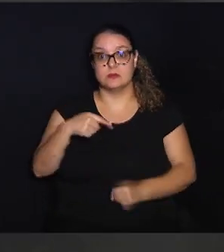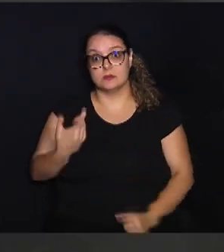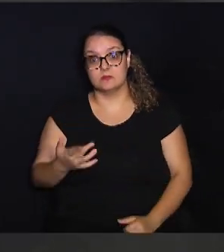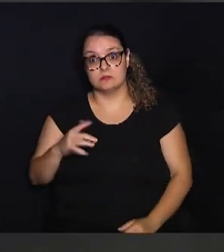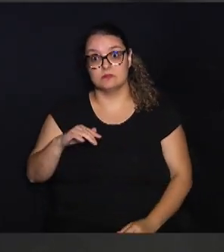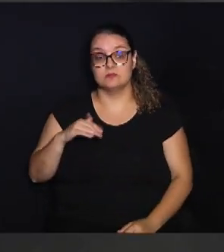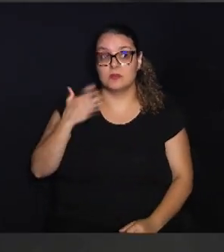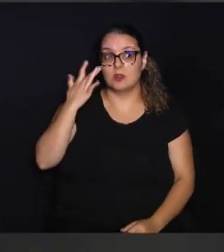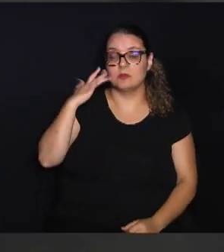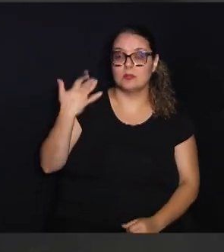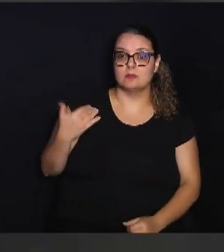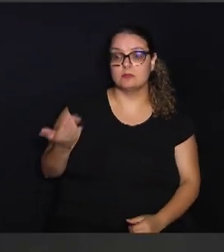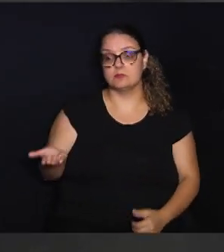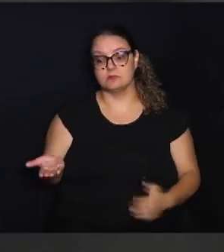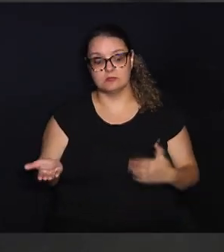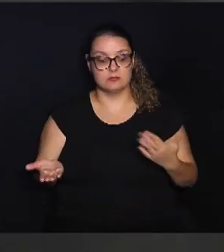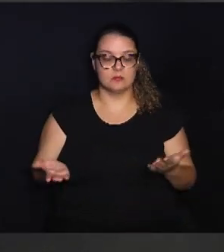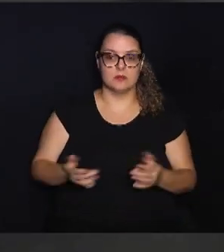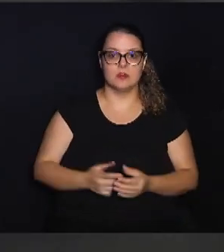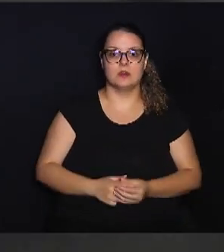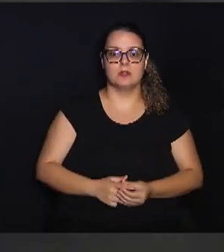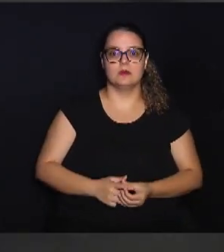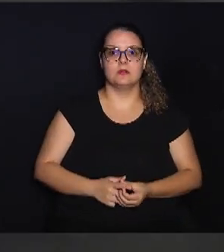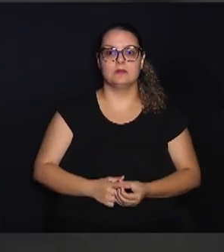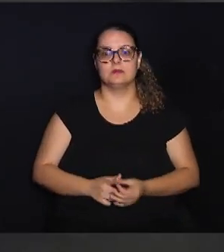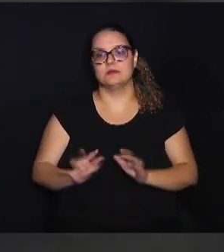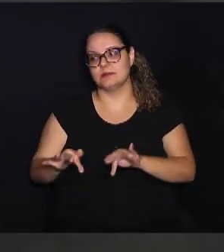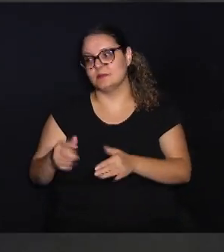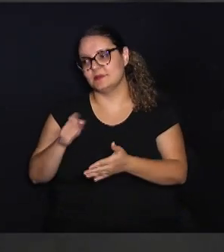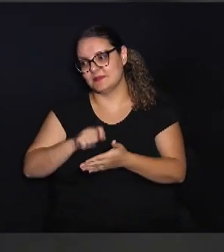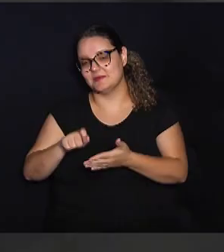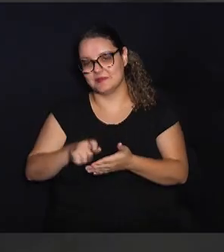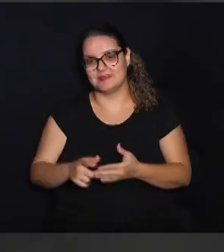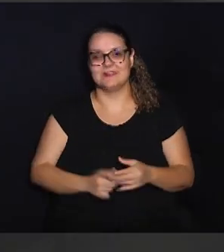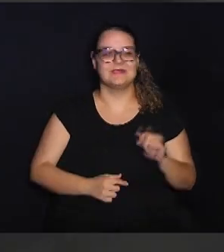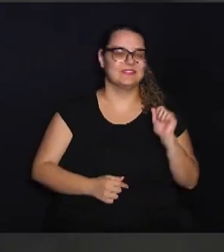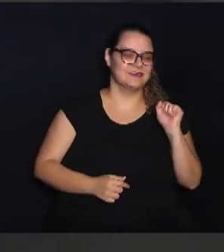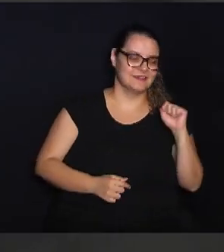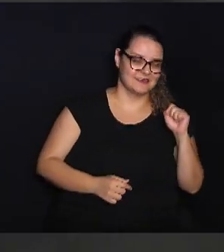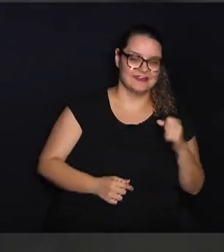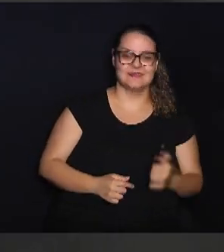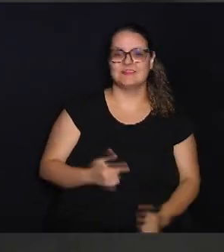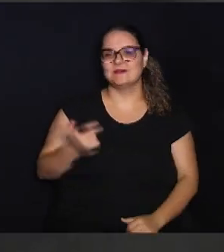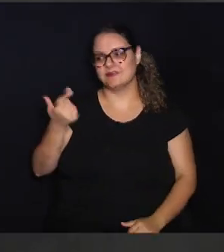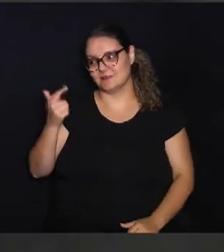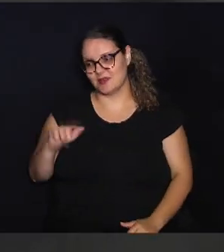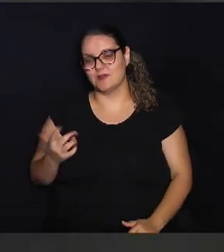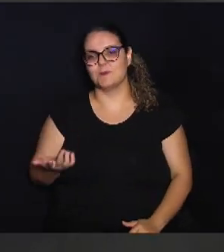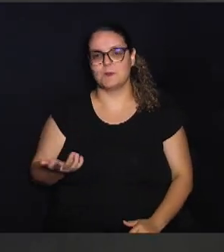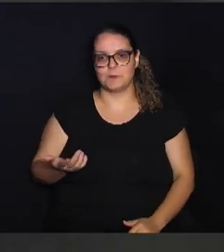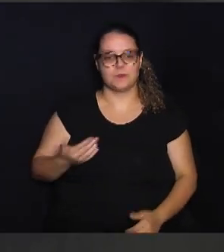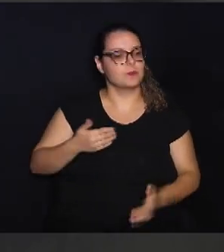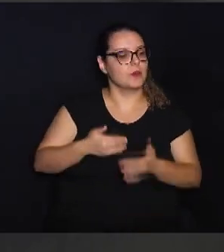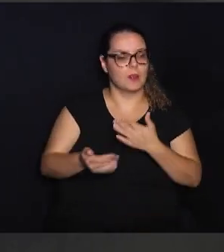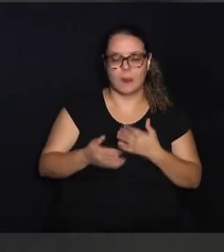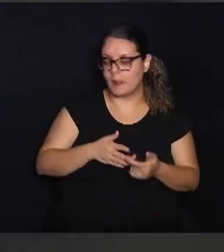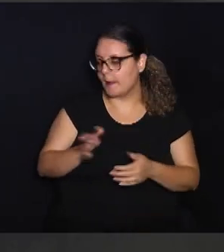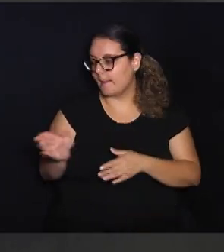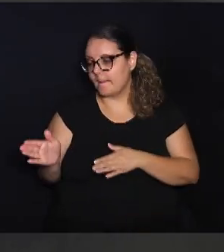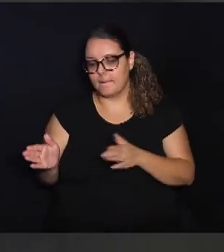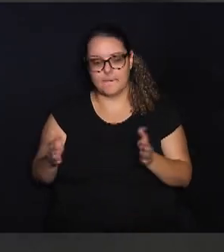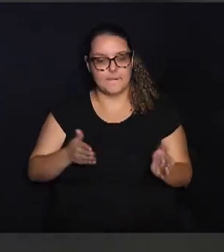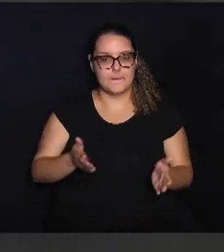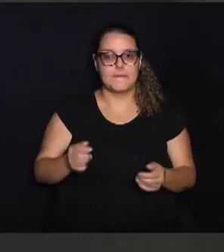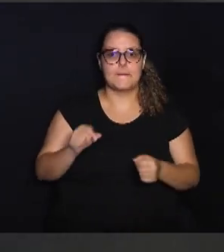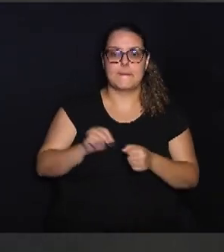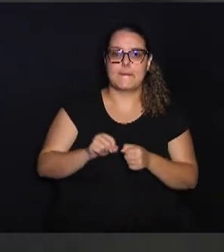sei ainda para que lado que eu vou. Eu vou terminar meu livro e vou continuar, independente para onde eu vá, a fazer o